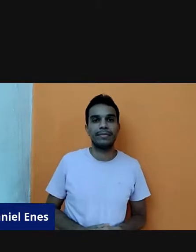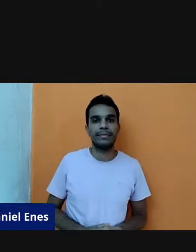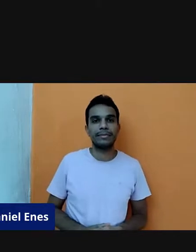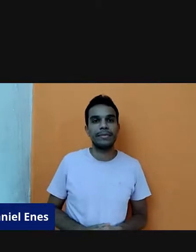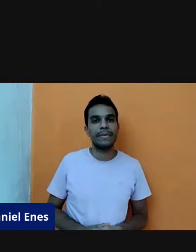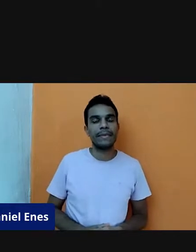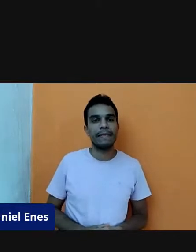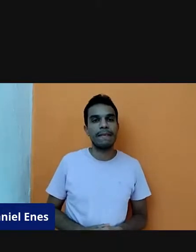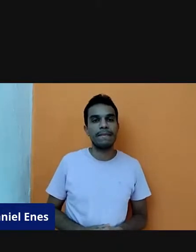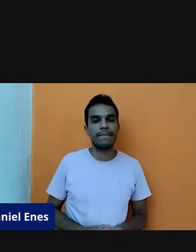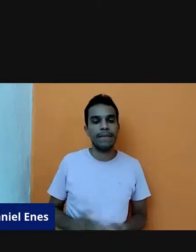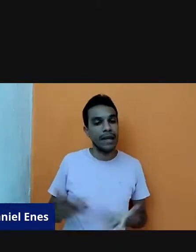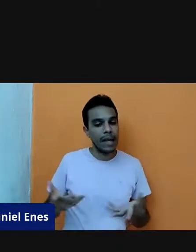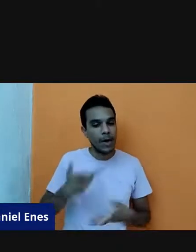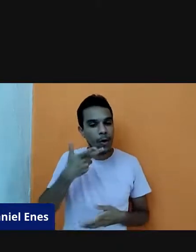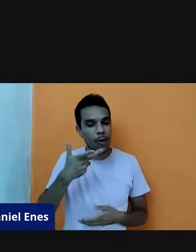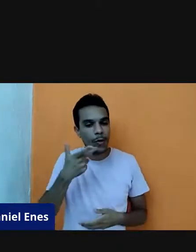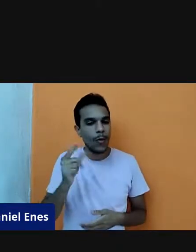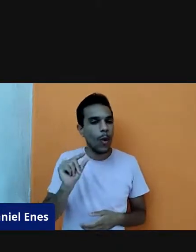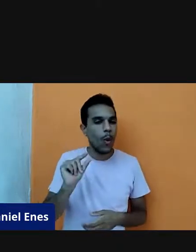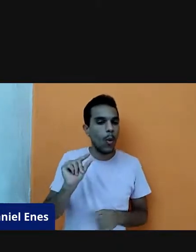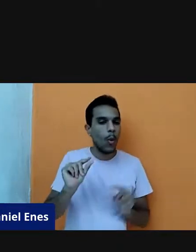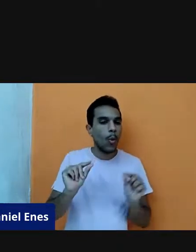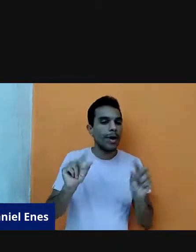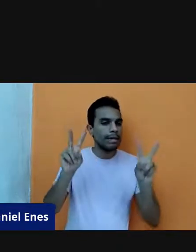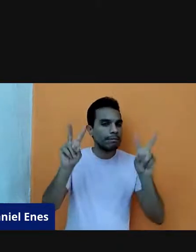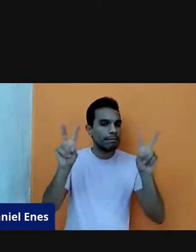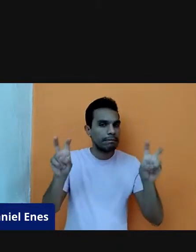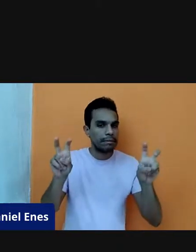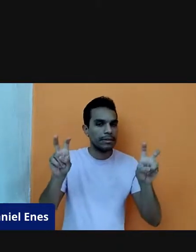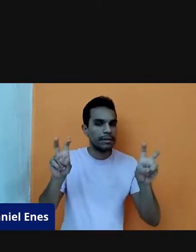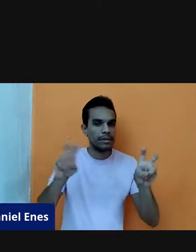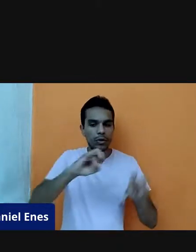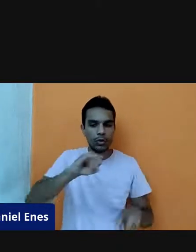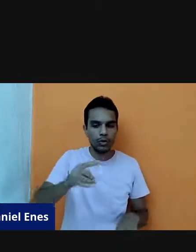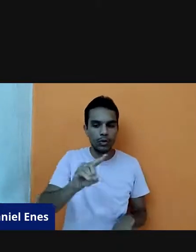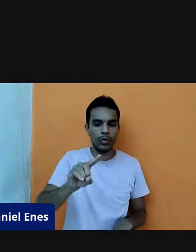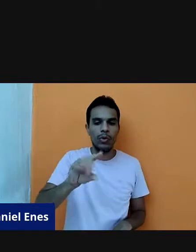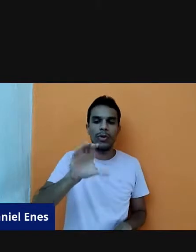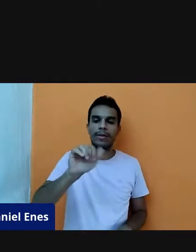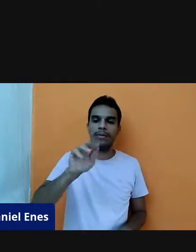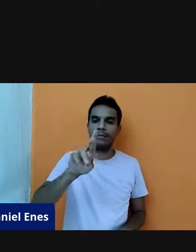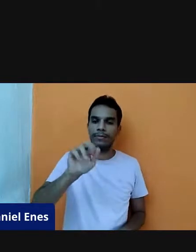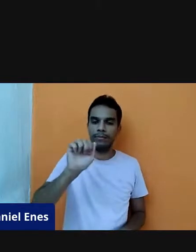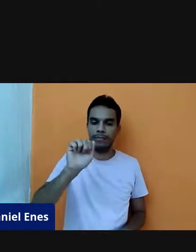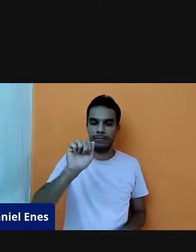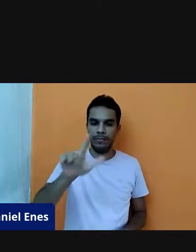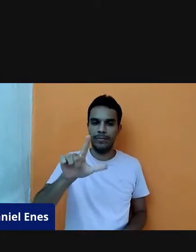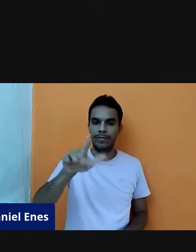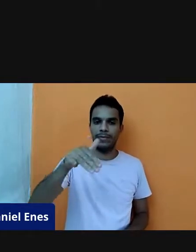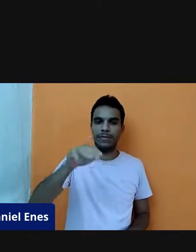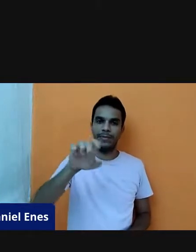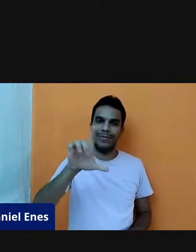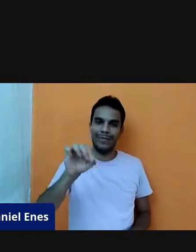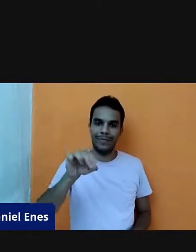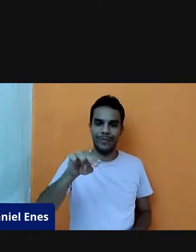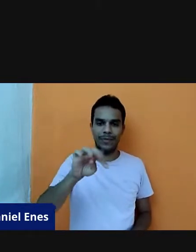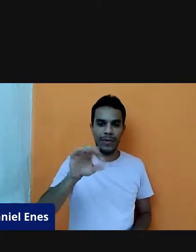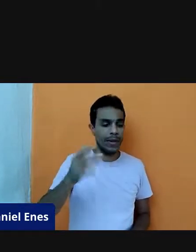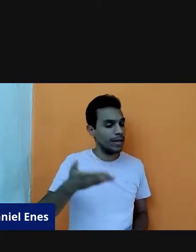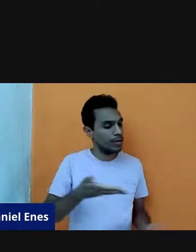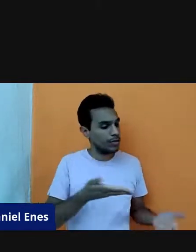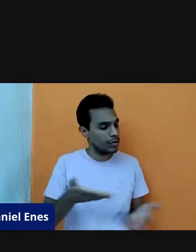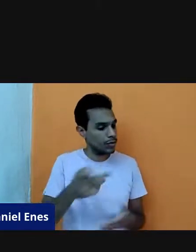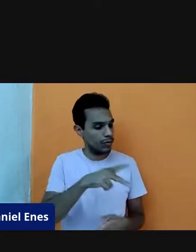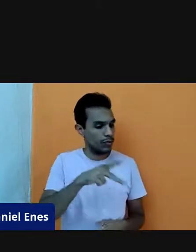para falar um pouquinho sobre João Cabral de Melo Neto, a gente convidou a